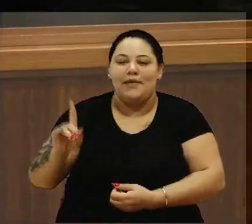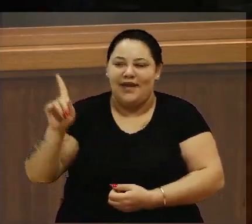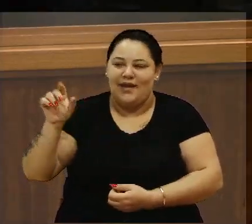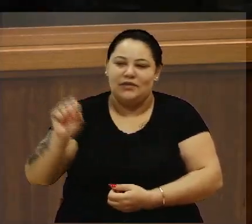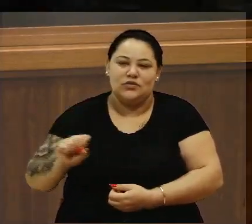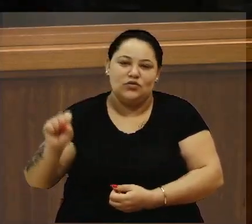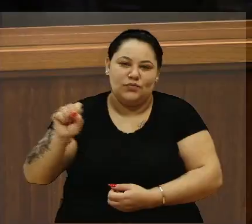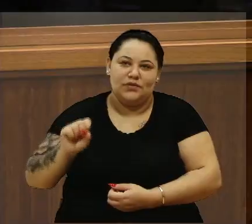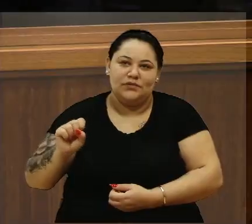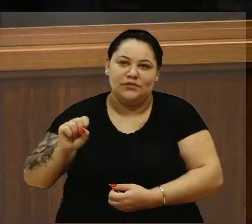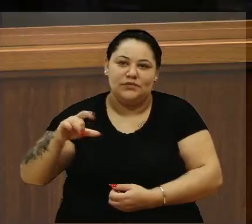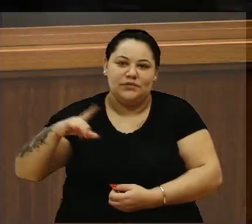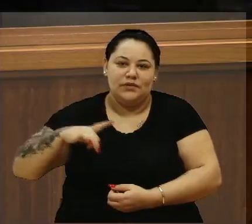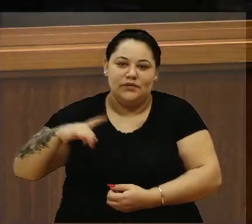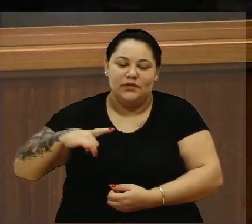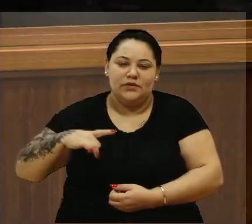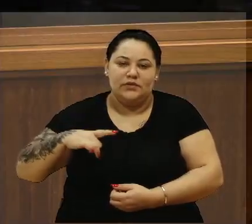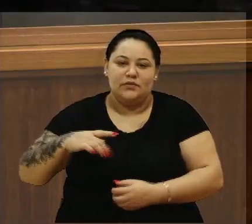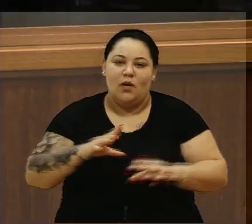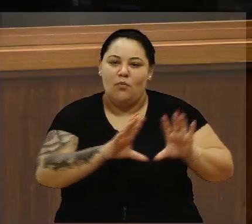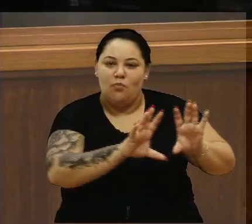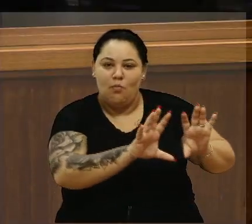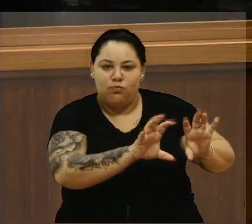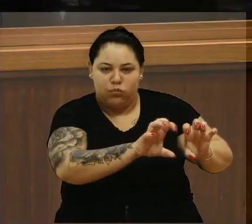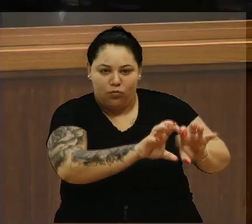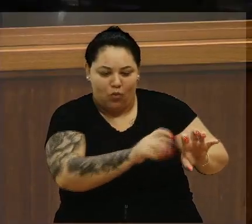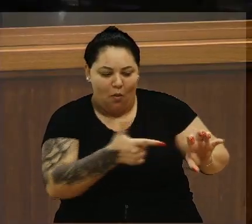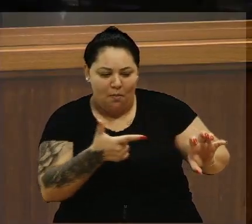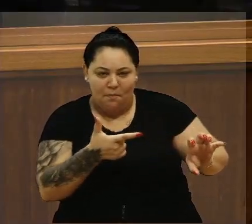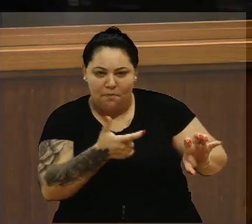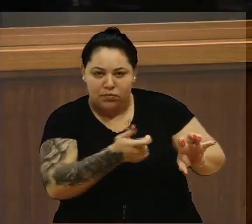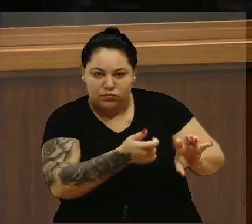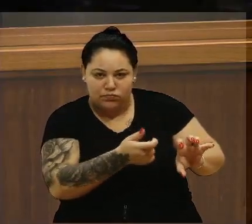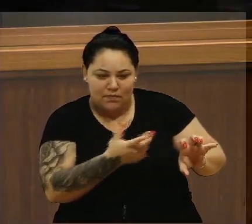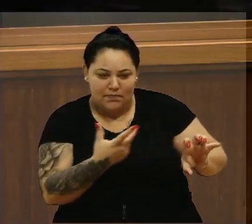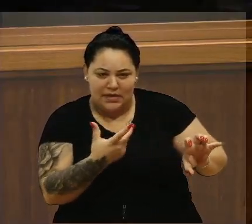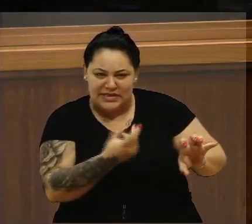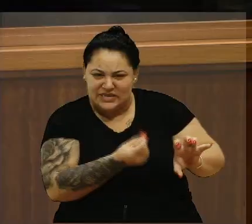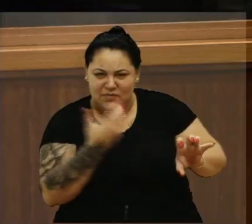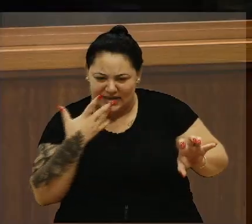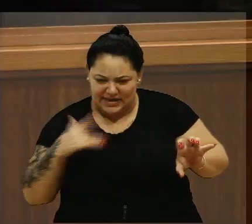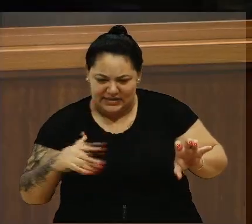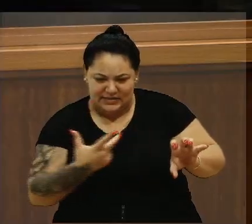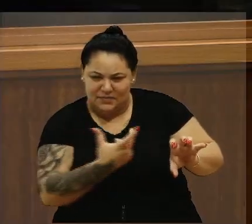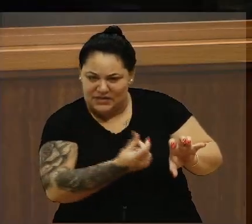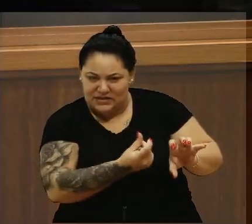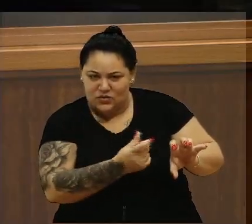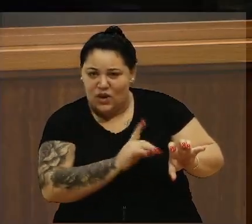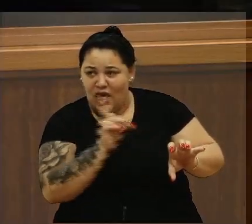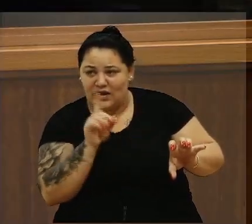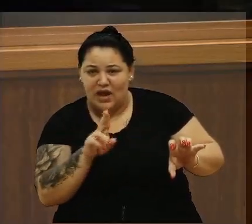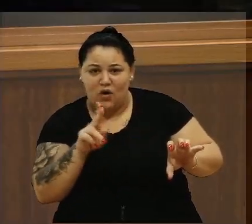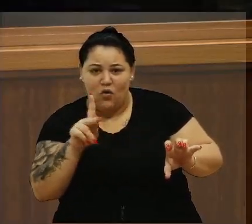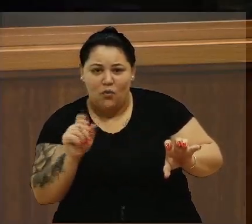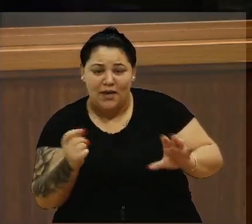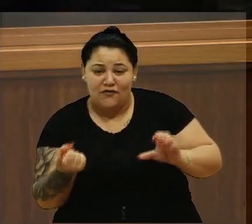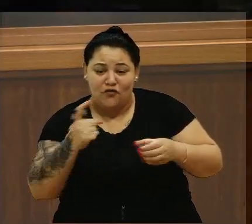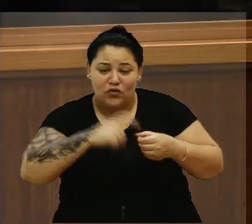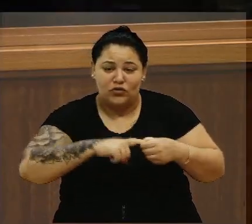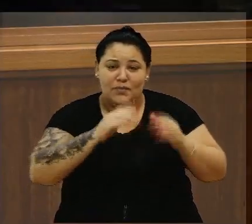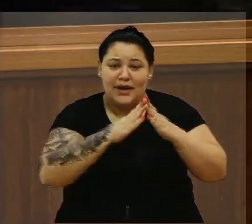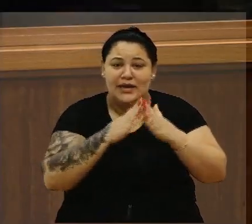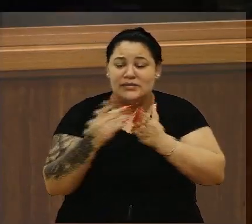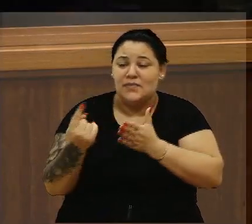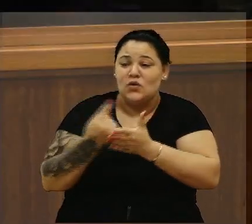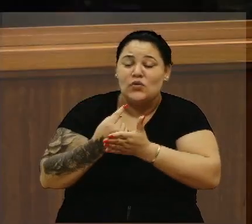uma benzetacil na UPA. Eu atendi a irmã e a prima há uns 10 dias, e ele foi para casa. Perguntaram